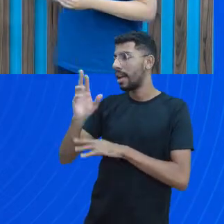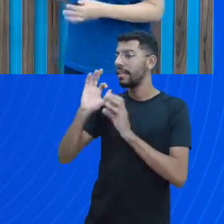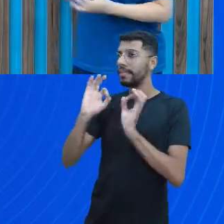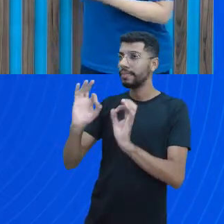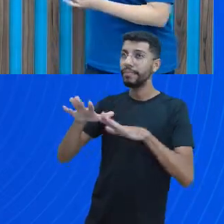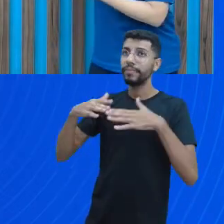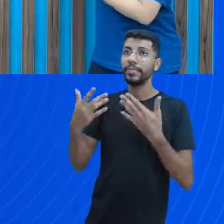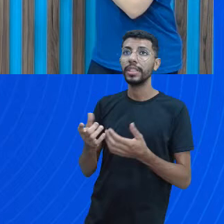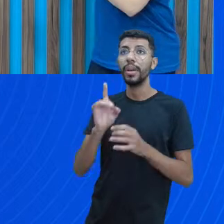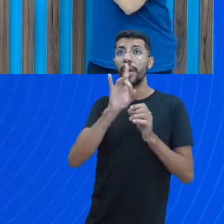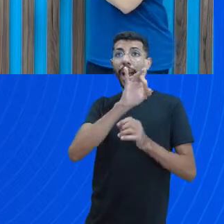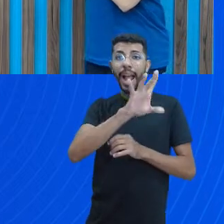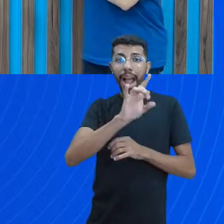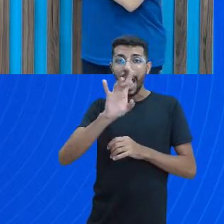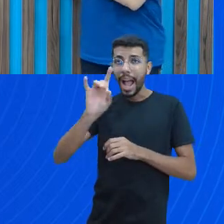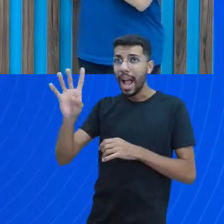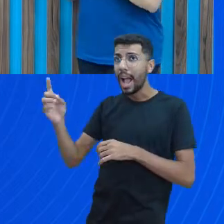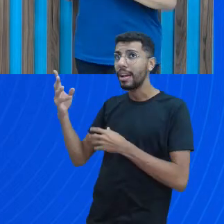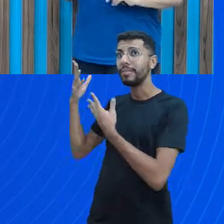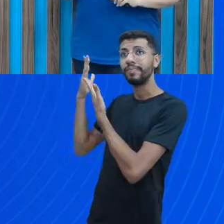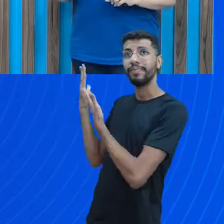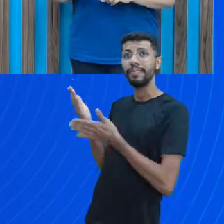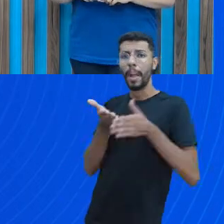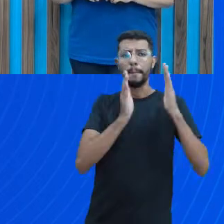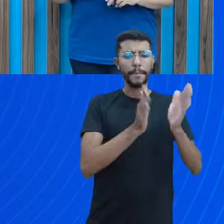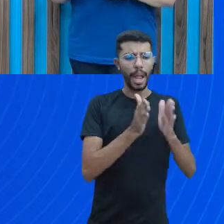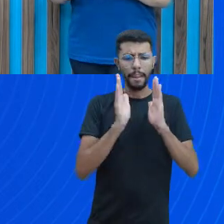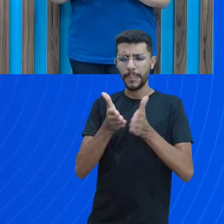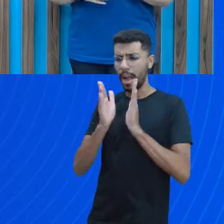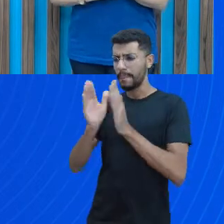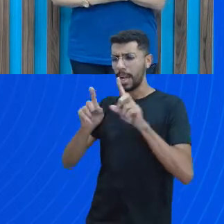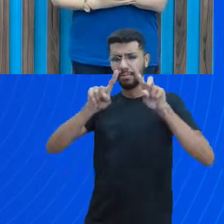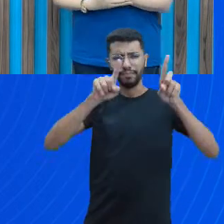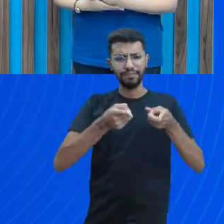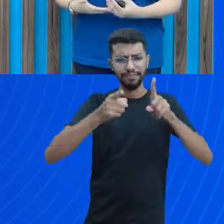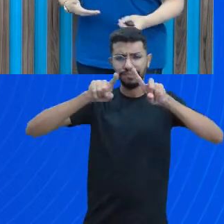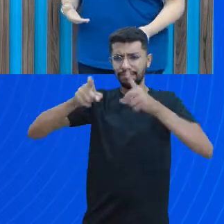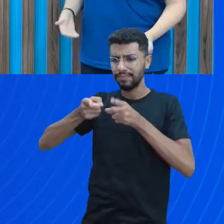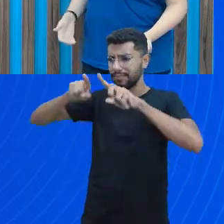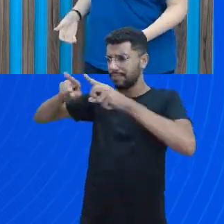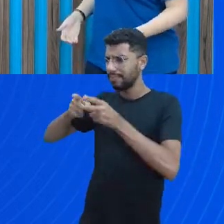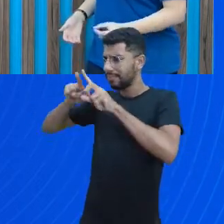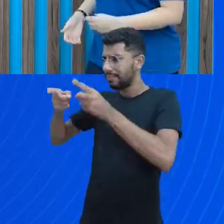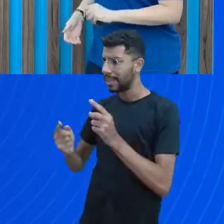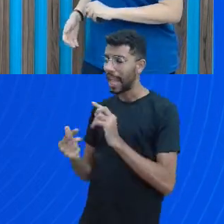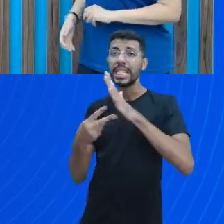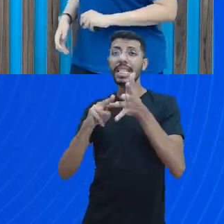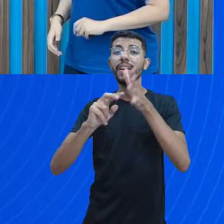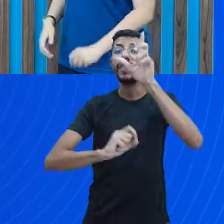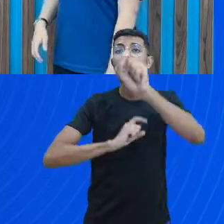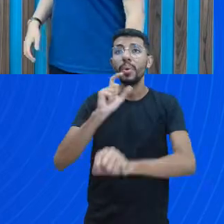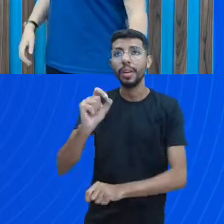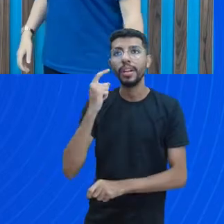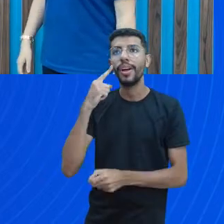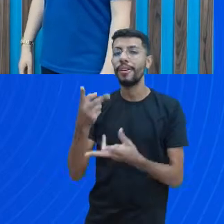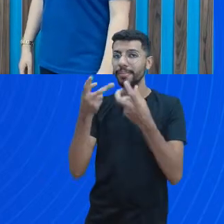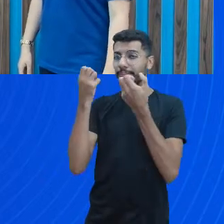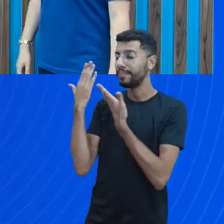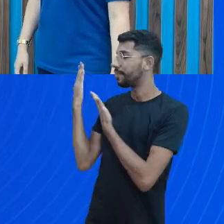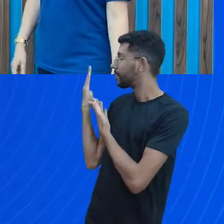cada uma desses pedacinhos aí, desses termos, o que é que isso significa, hein? Vamos observar,